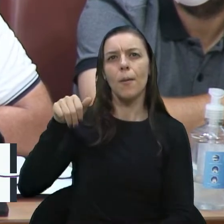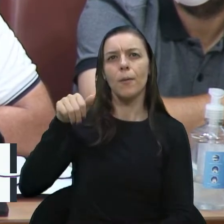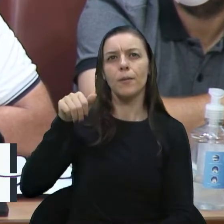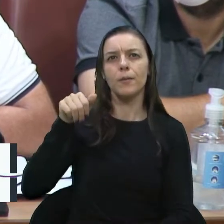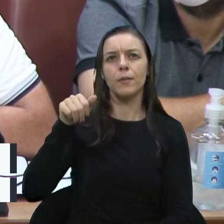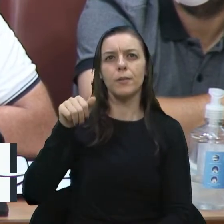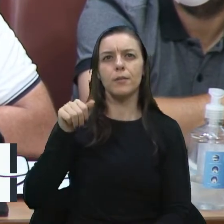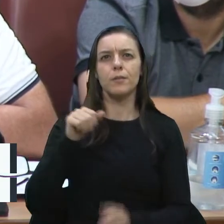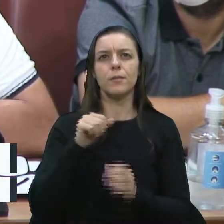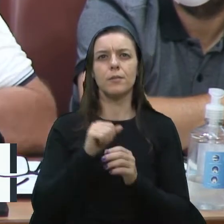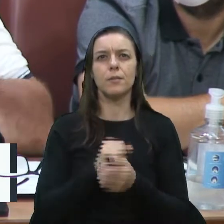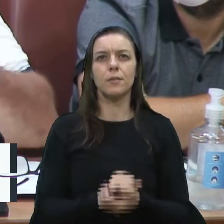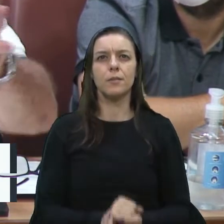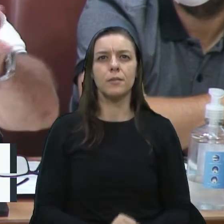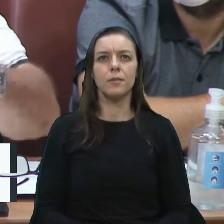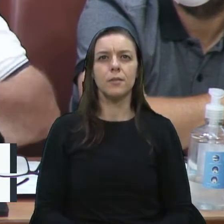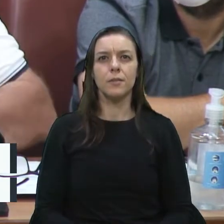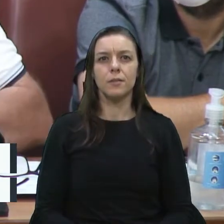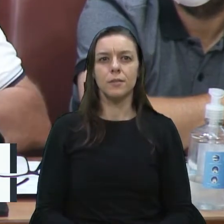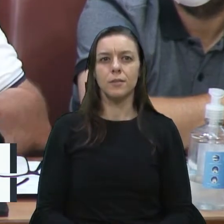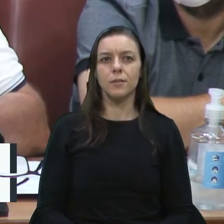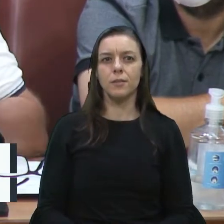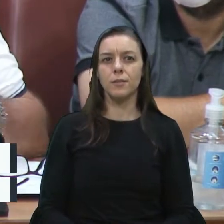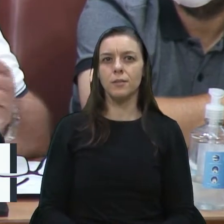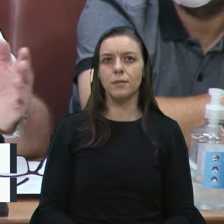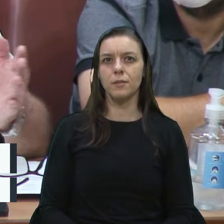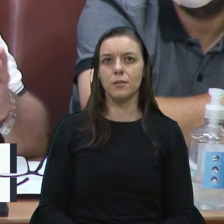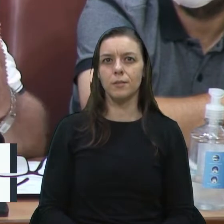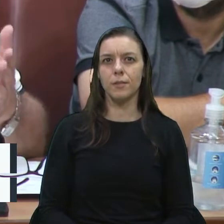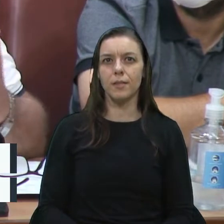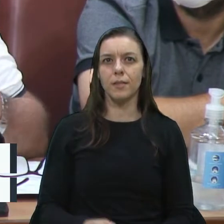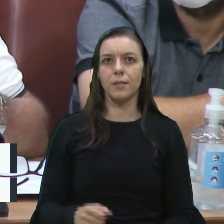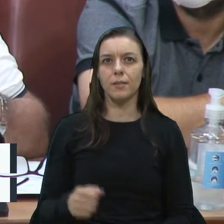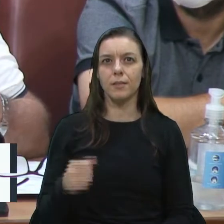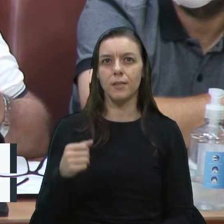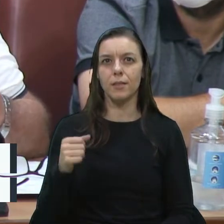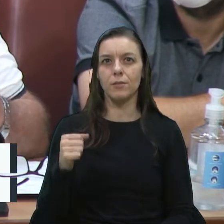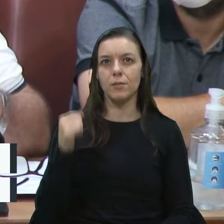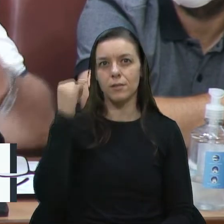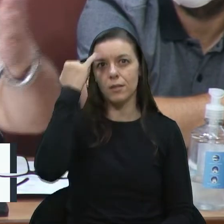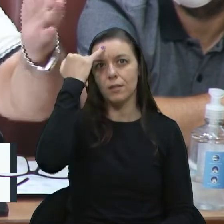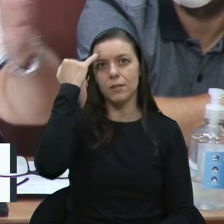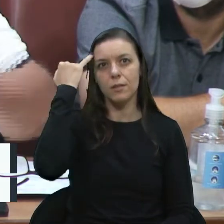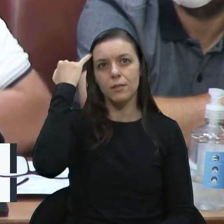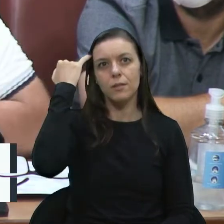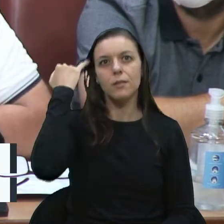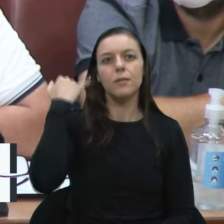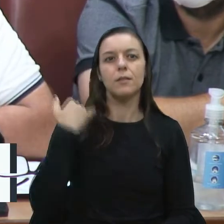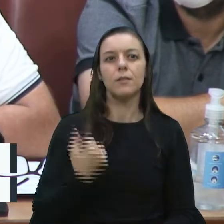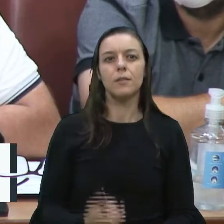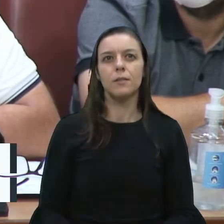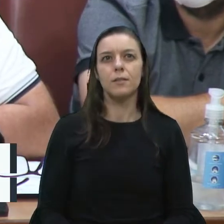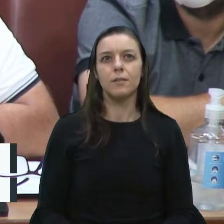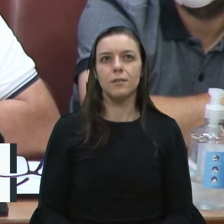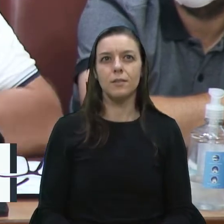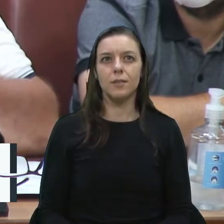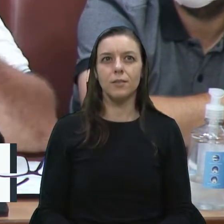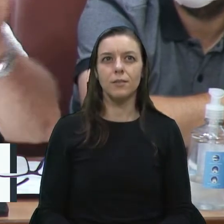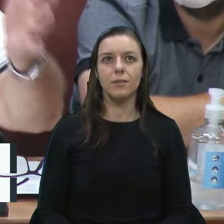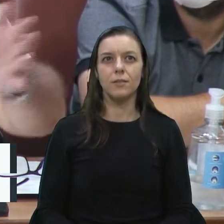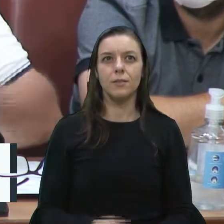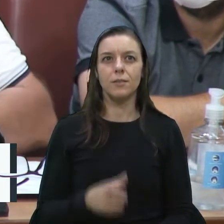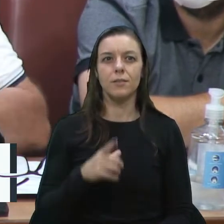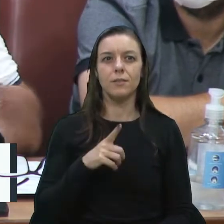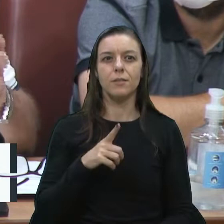Ainda que foi feita uma parte, e o serviço será concluído, pelo que eu vi, agora nessa administração. Veja como o